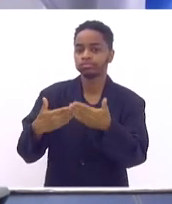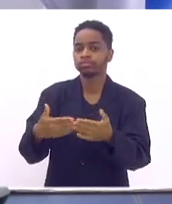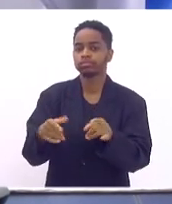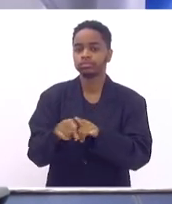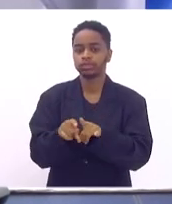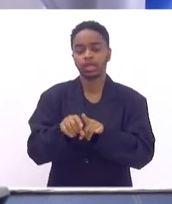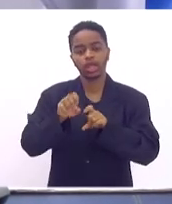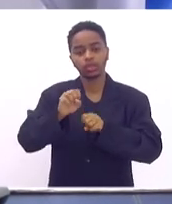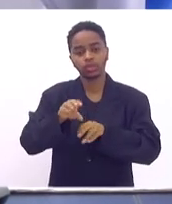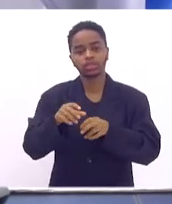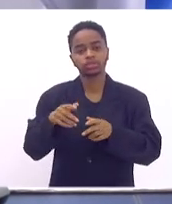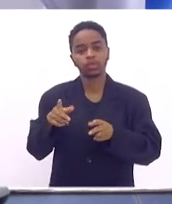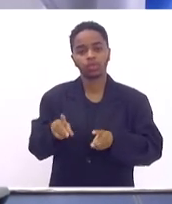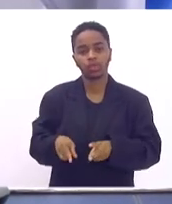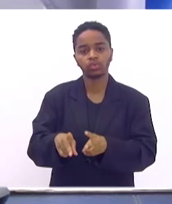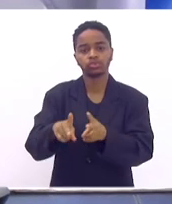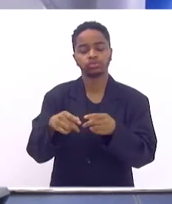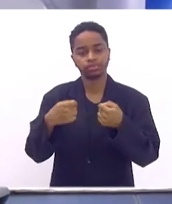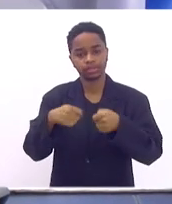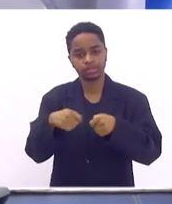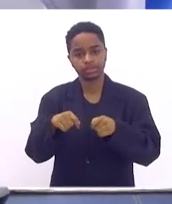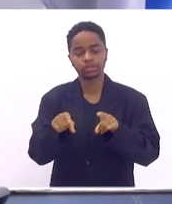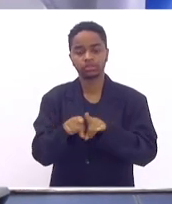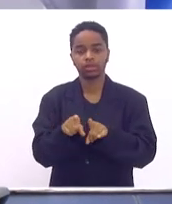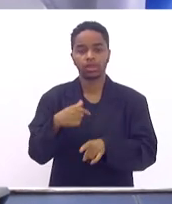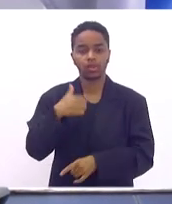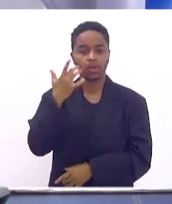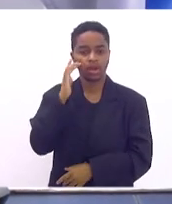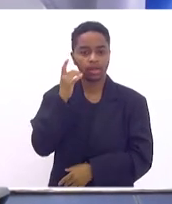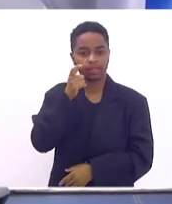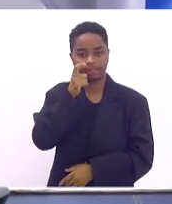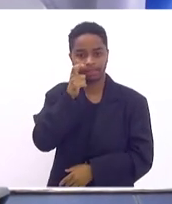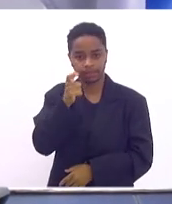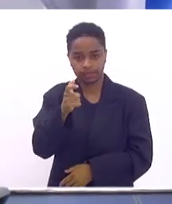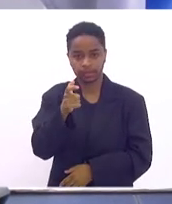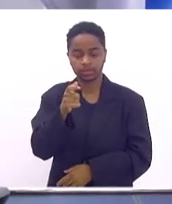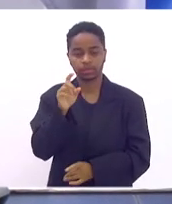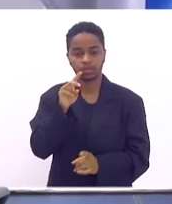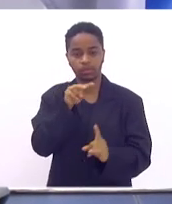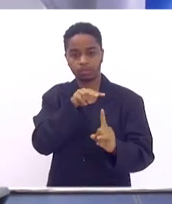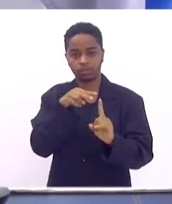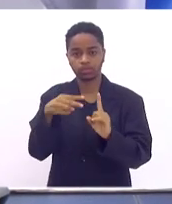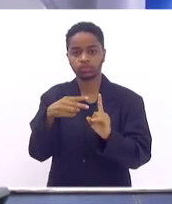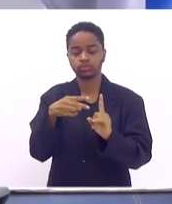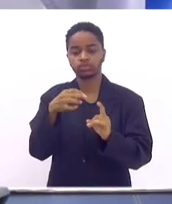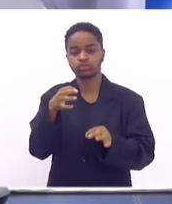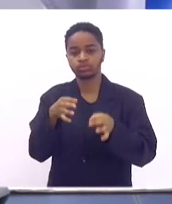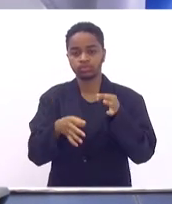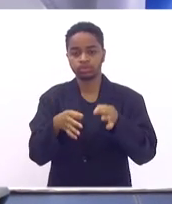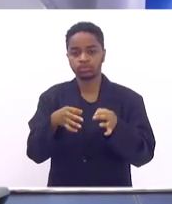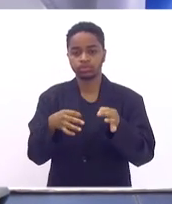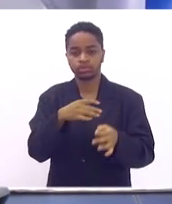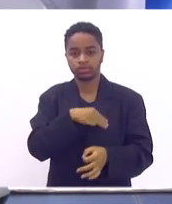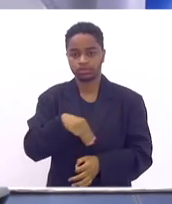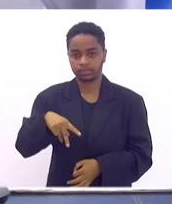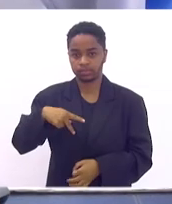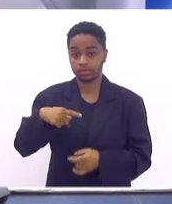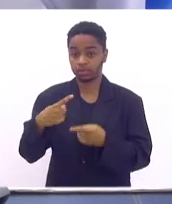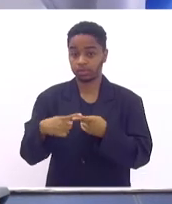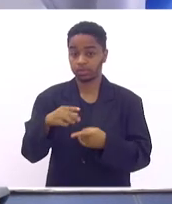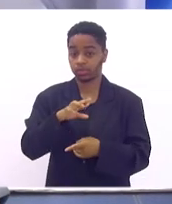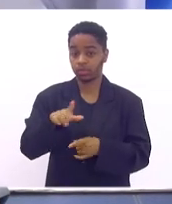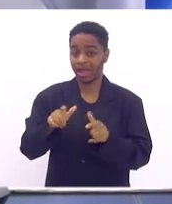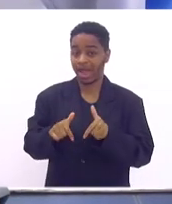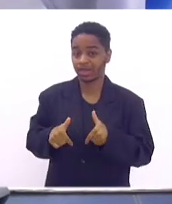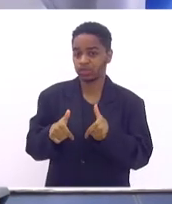educação continuada. É, acho muito interessante esse olhar jurídico do Ministério Público, que não está ali para atuar,